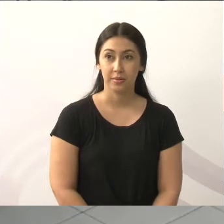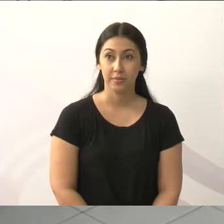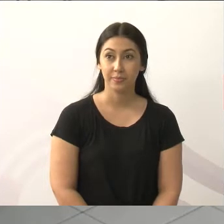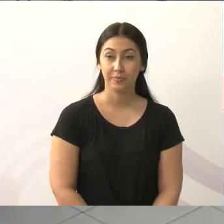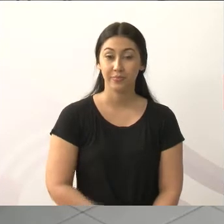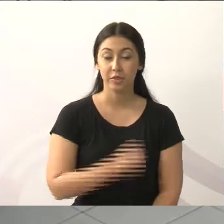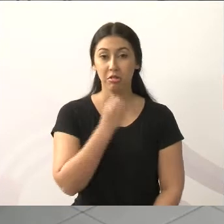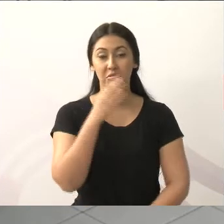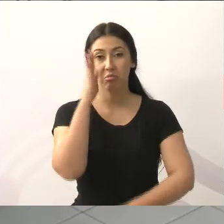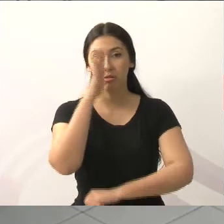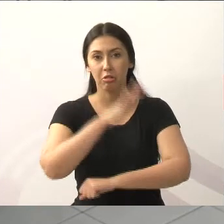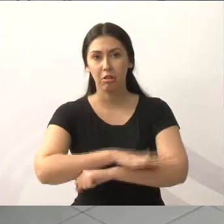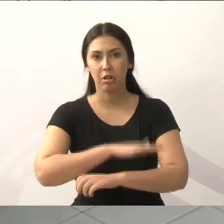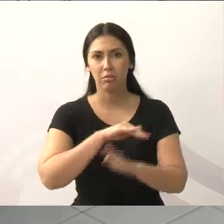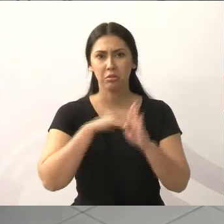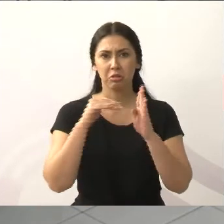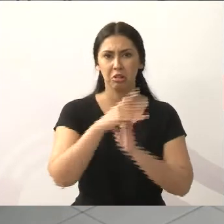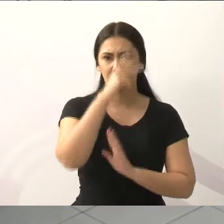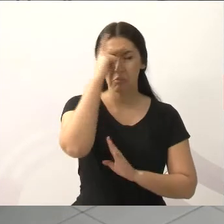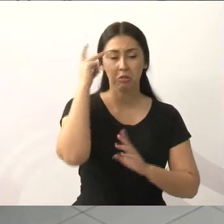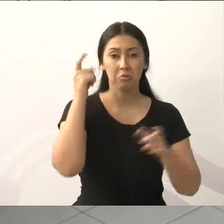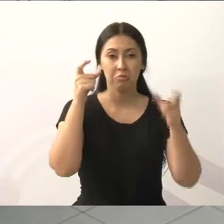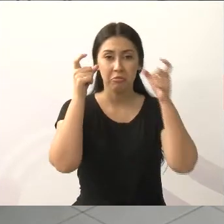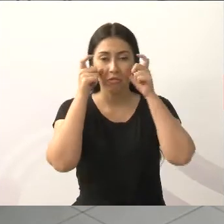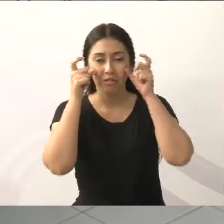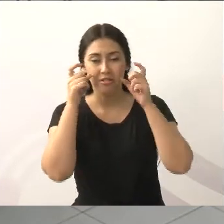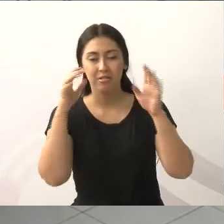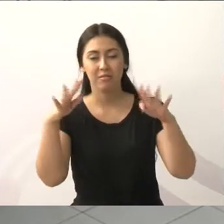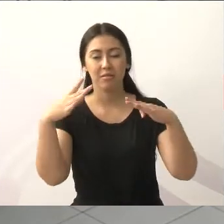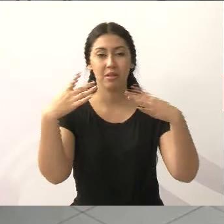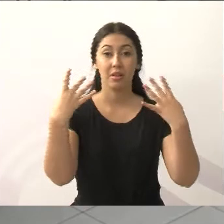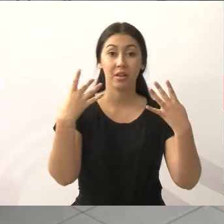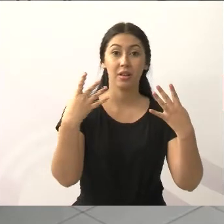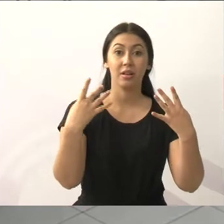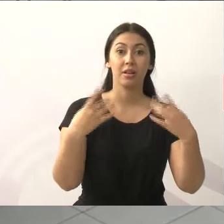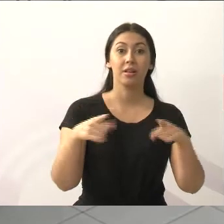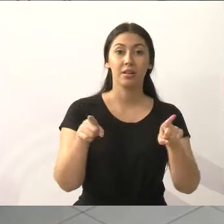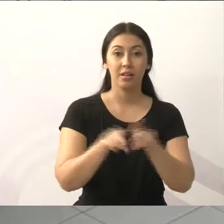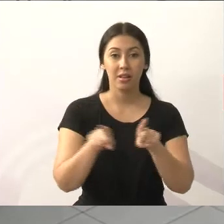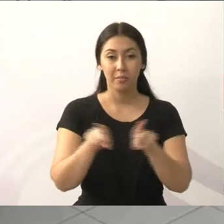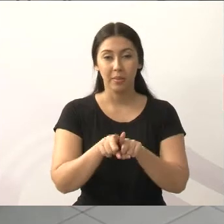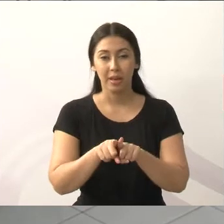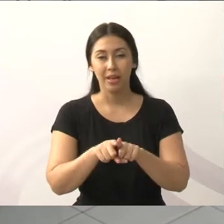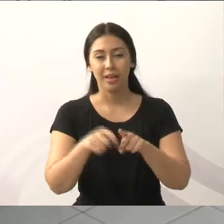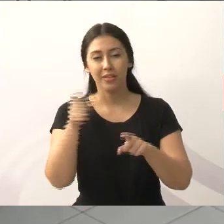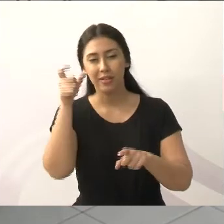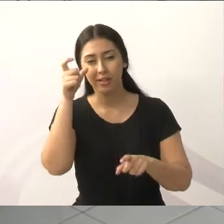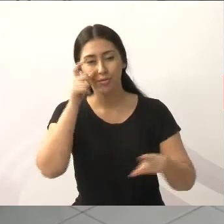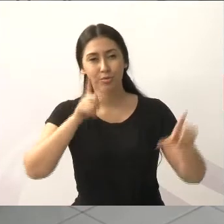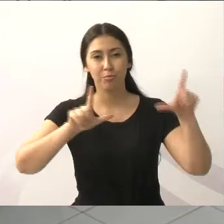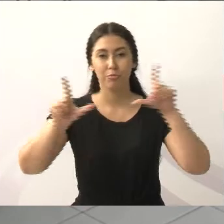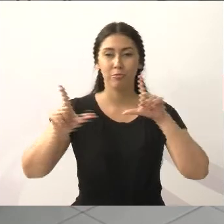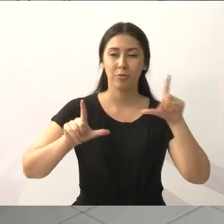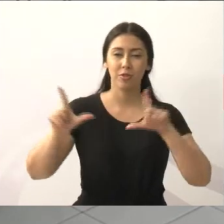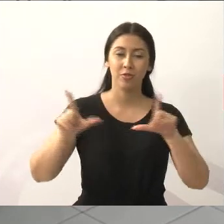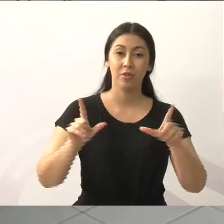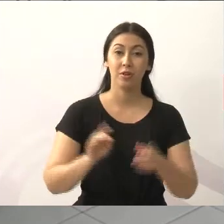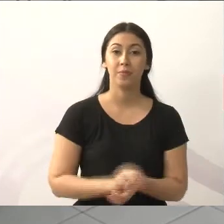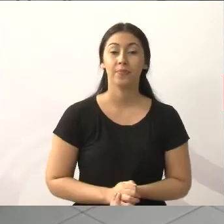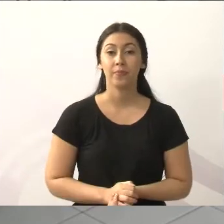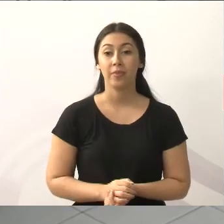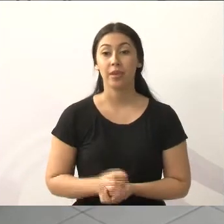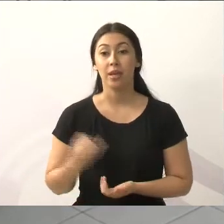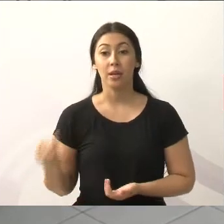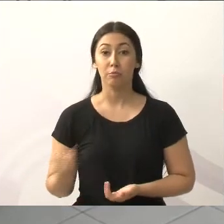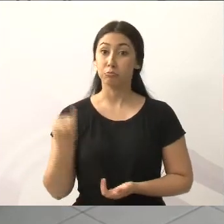Boa tarde a todo que está assistindo em casa, que vai assistir de novo a CTV Câmara, que é a mais importante